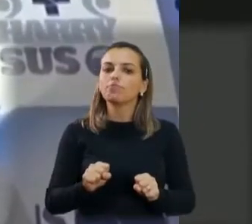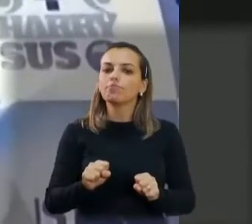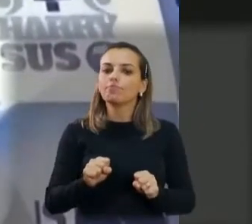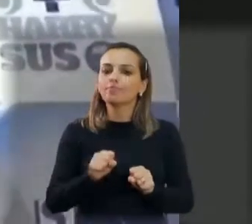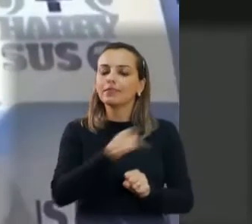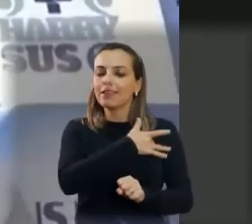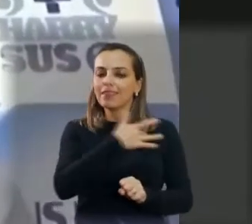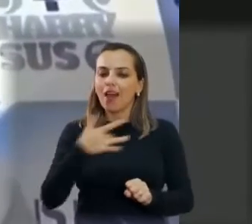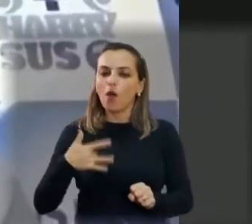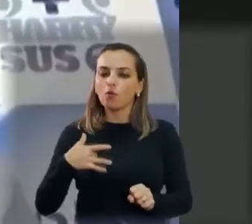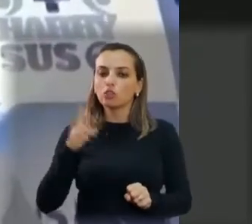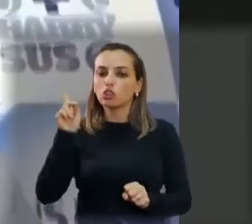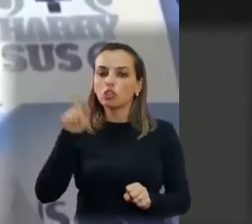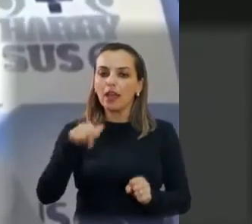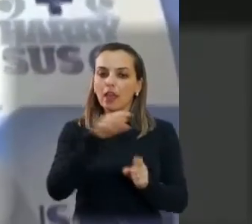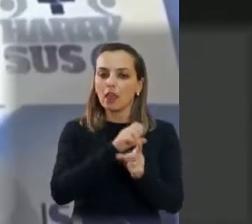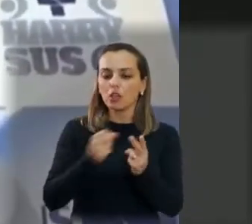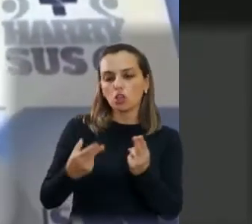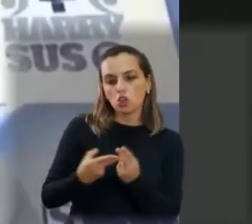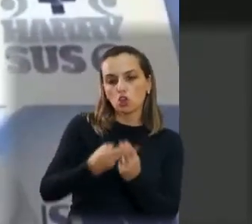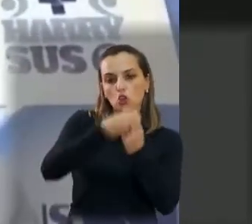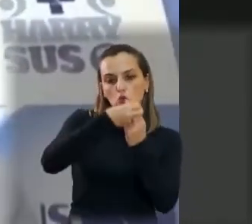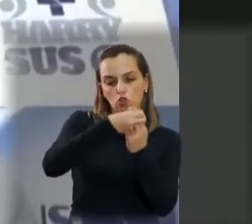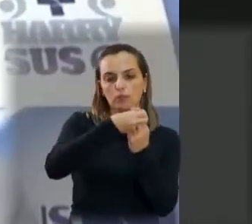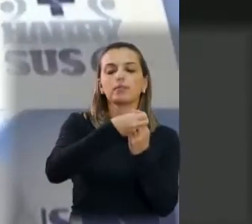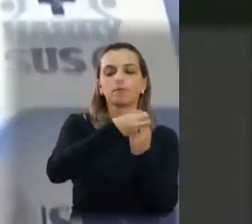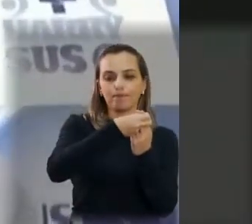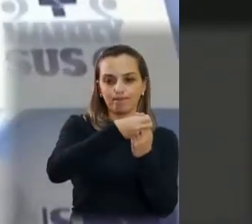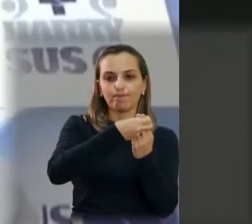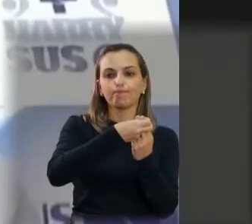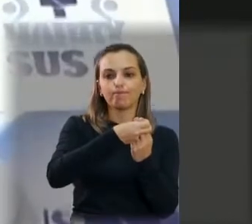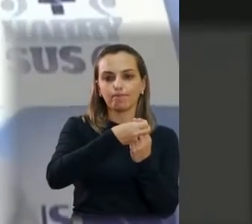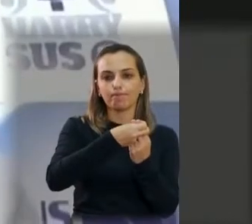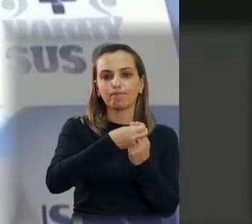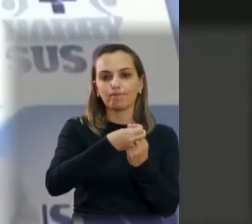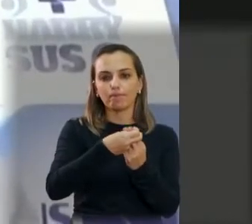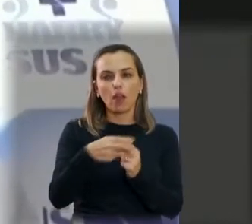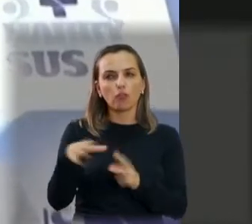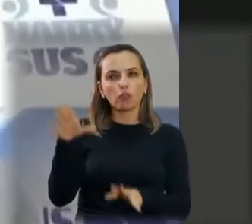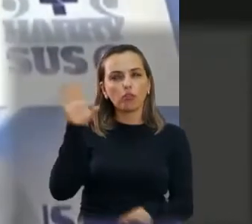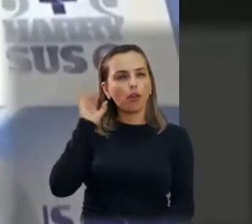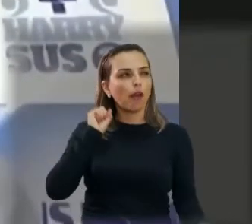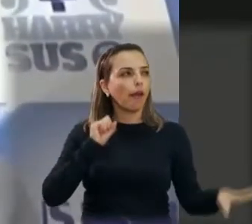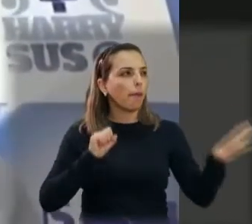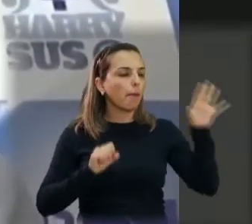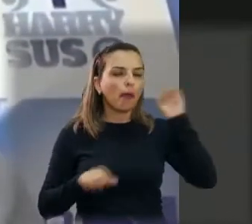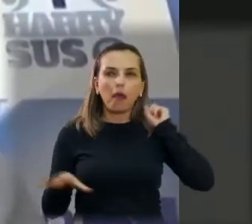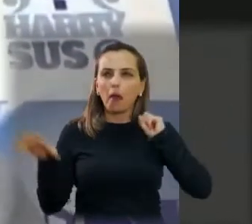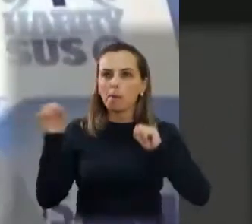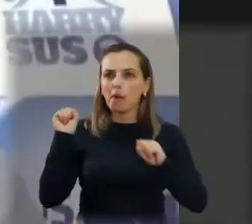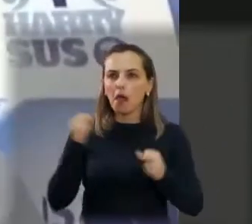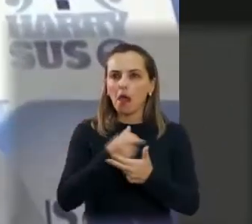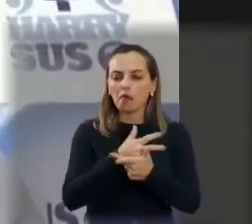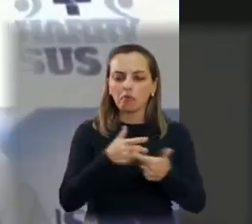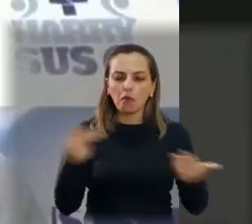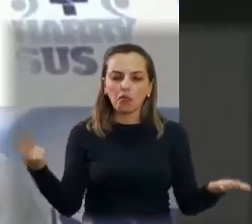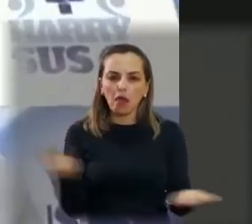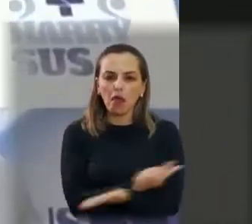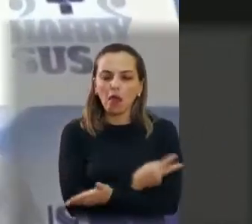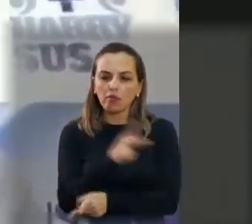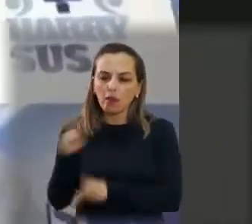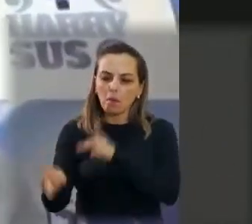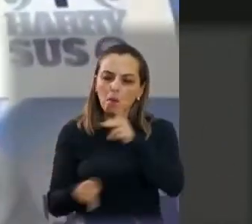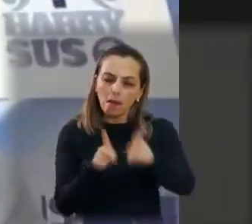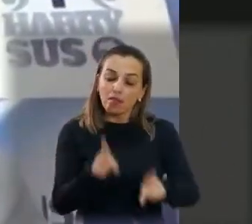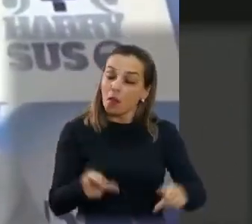Saúde. Eu escuto muita coisa que não faz muito sentido e a população precisa